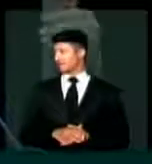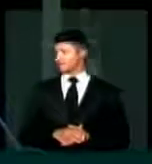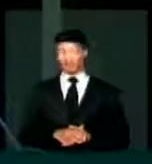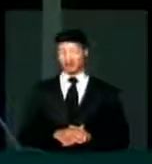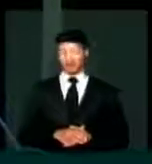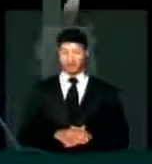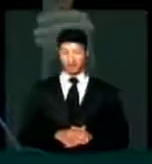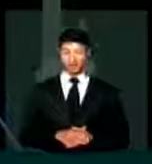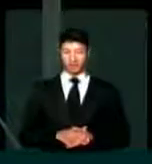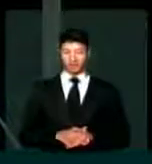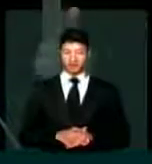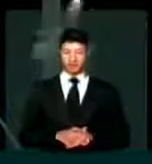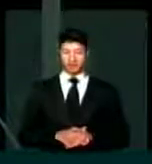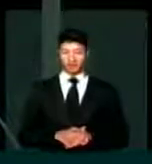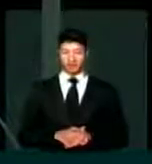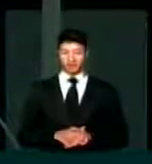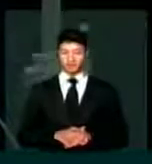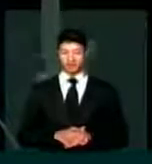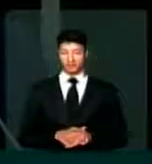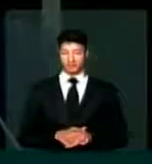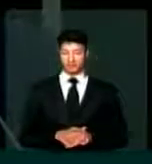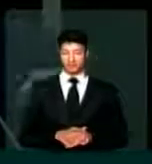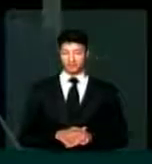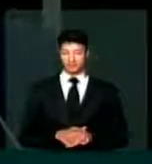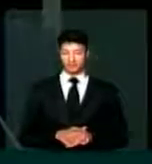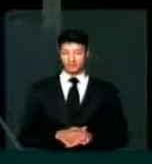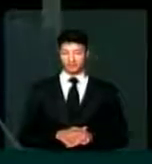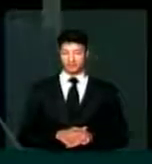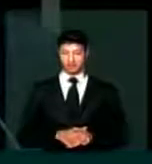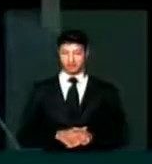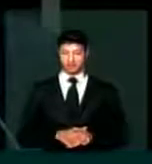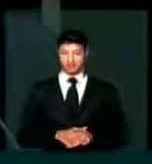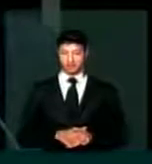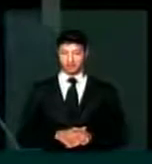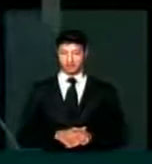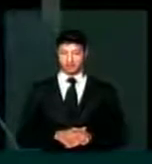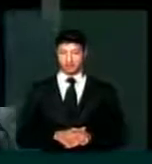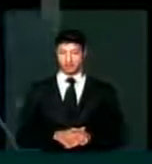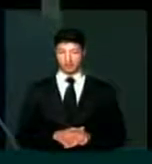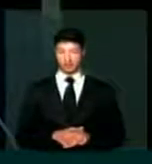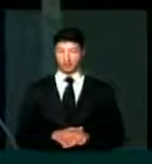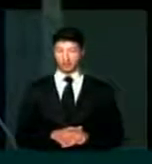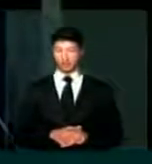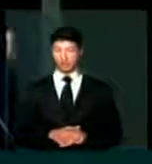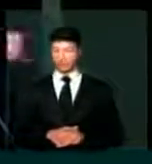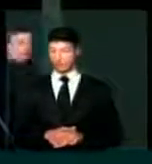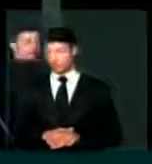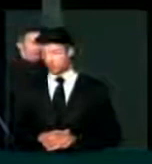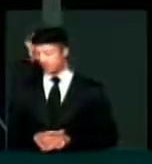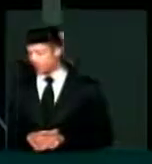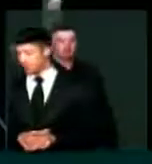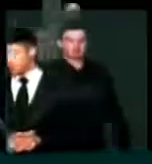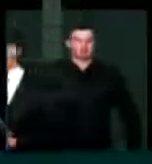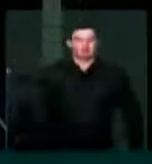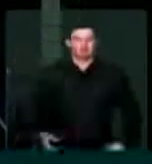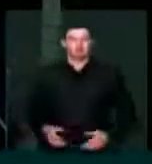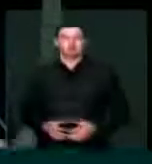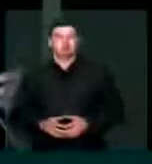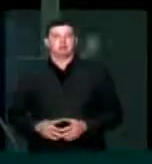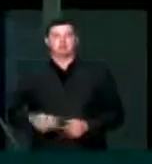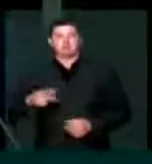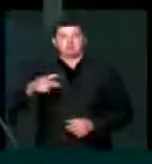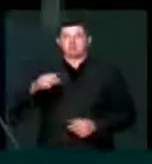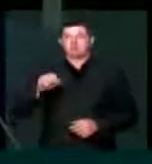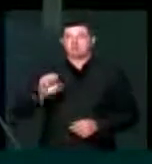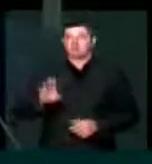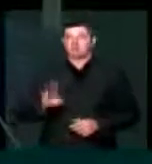a importância da unidade das esquerdas brasileiras nesse momento. Nesse momento em que o PSB,